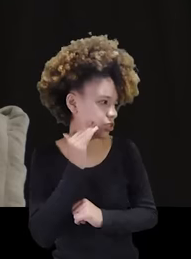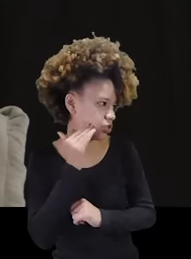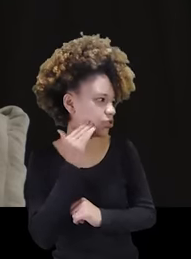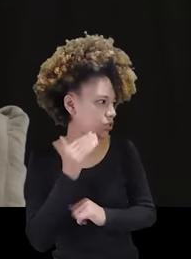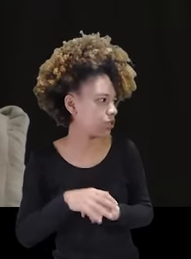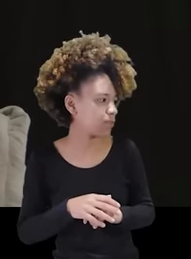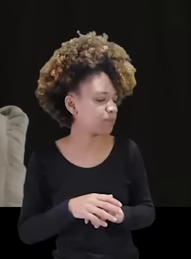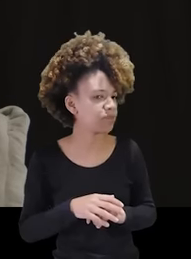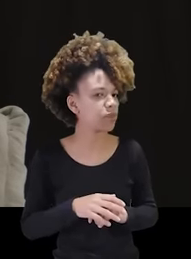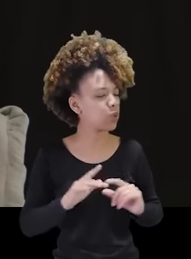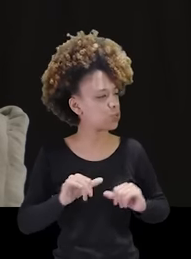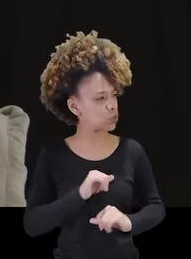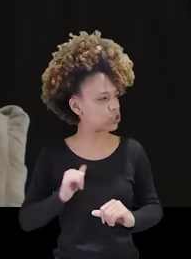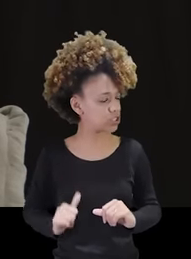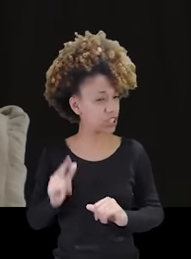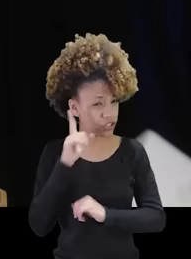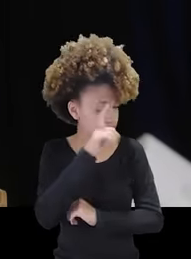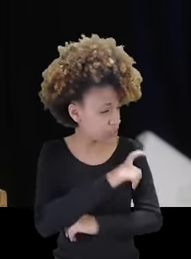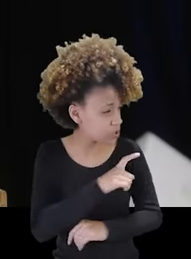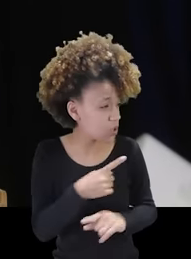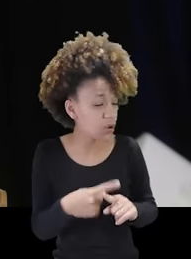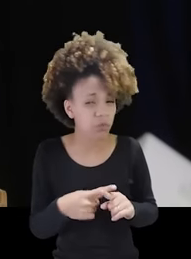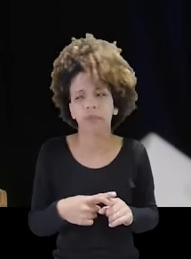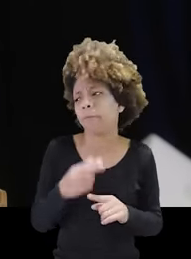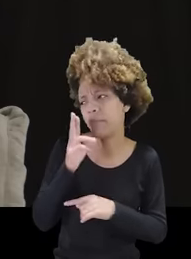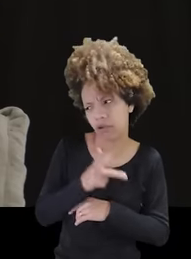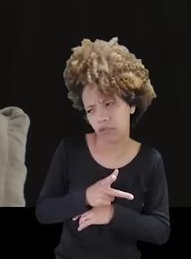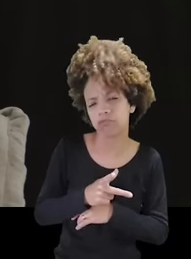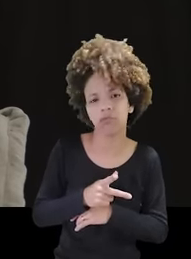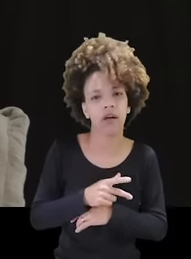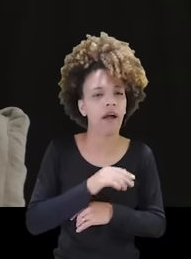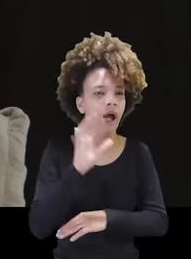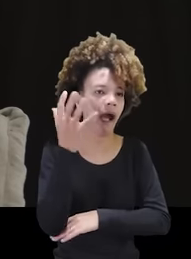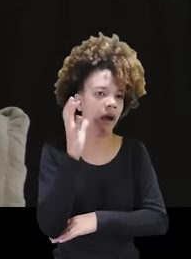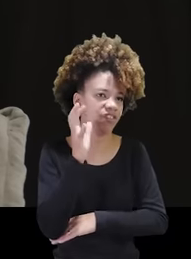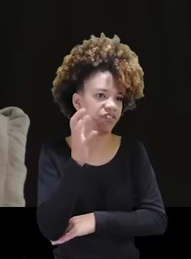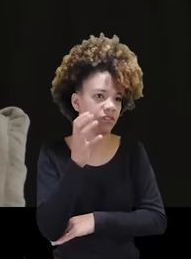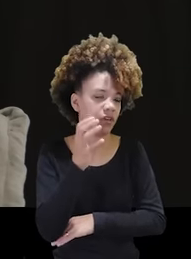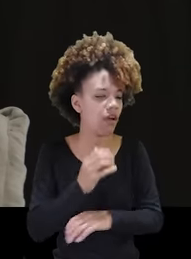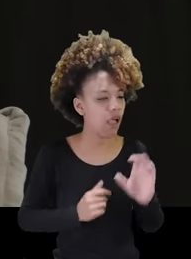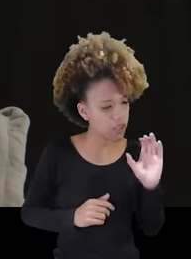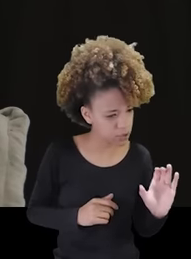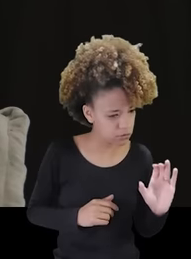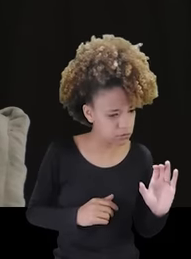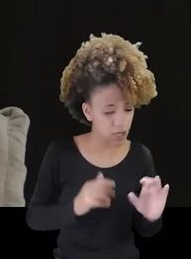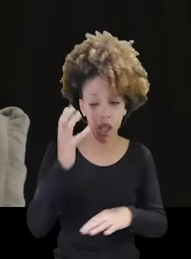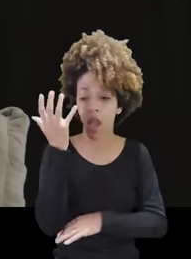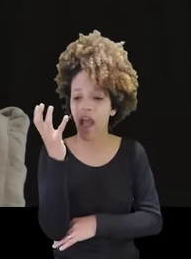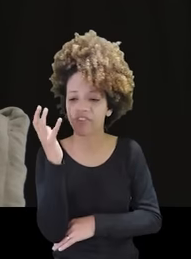o do Japonês eu achei muito difícil é muito difícil porque assim árvore é isso daqui